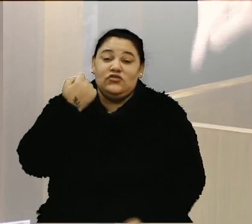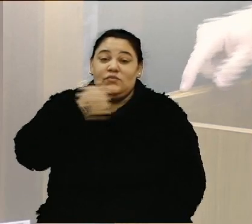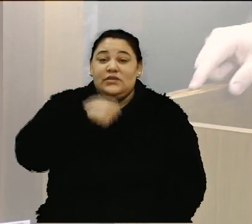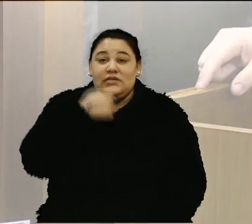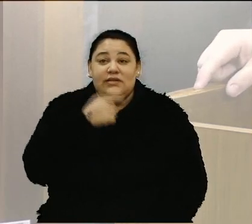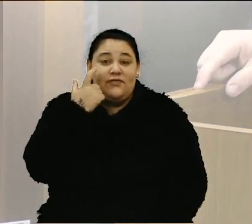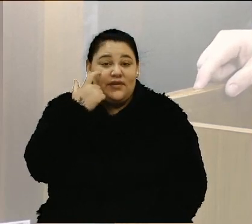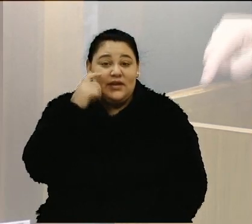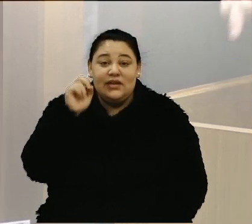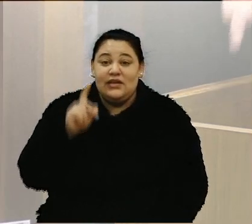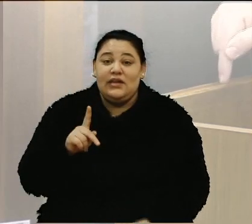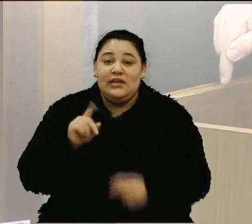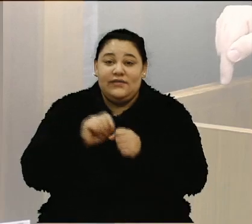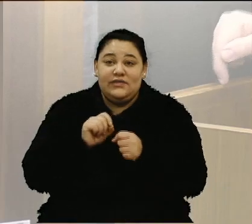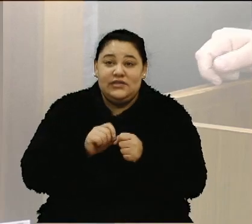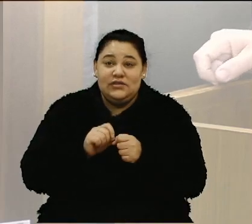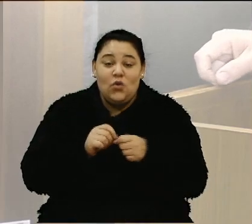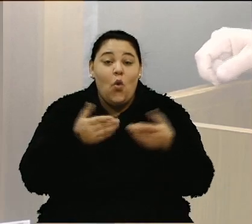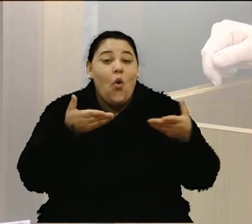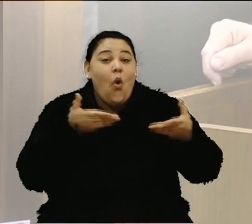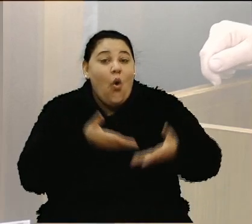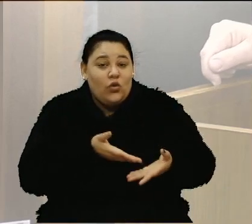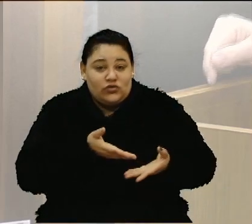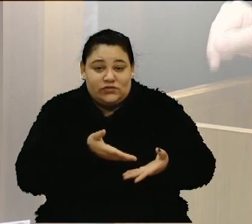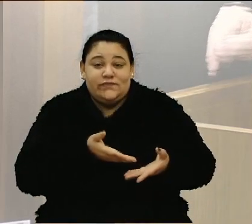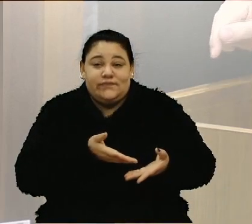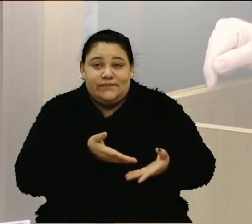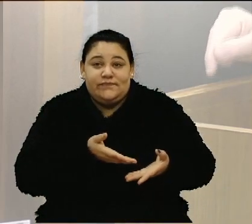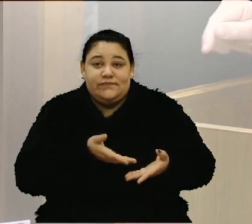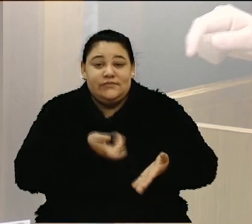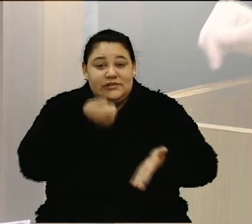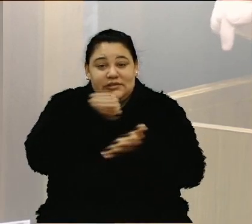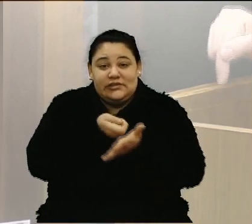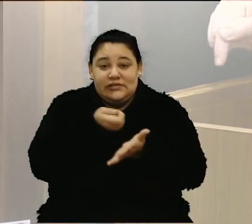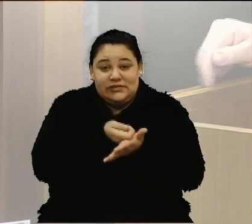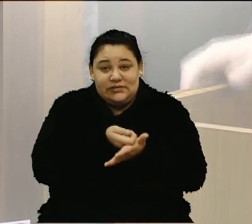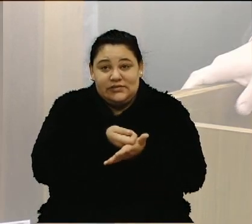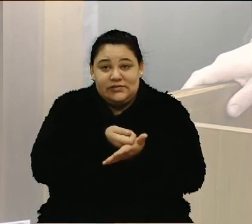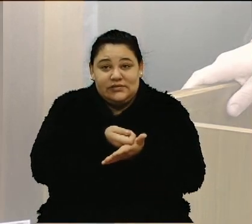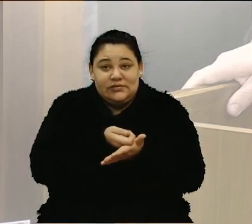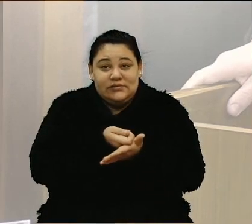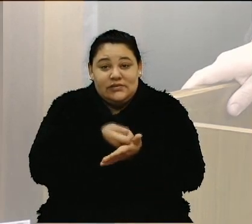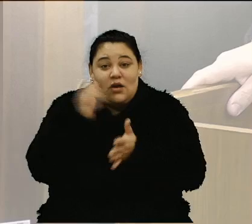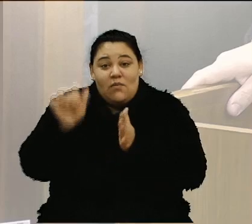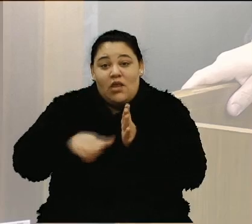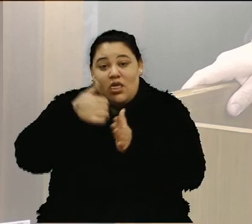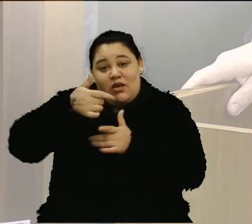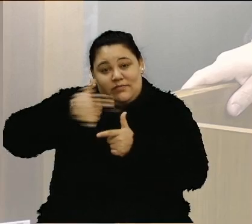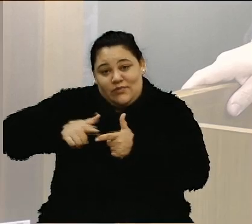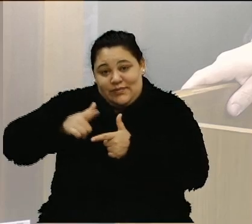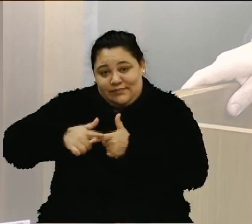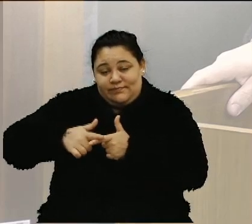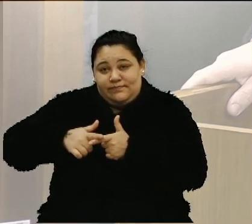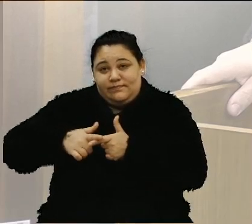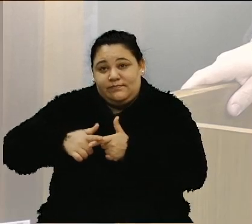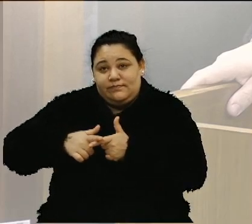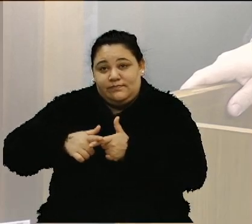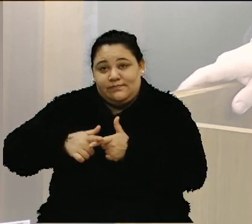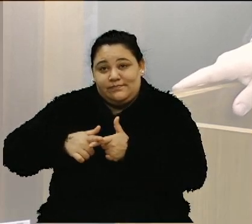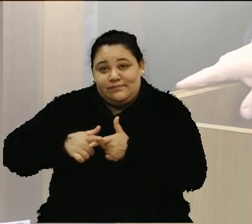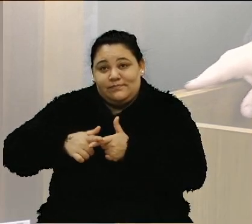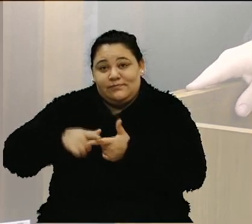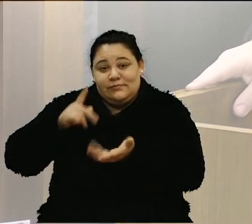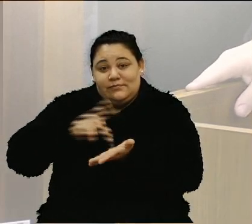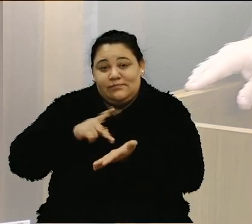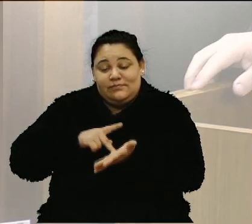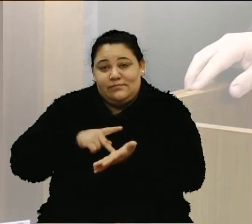quem está fazendo hoje, tentando procurar solucionar esses problemas, né, não